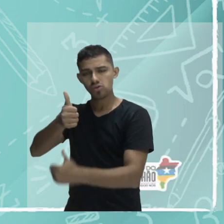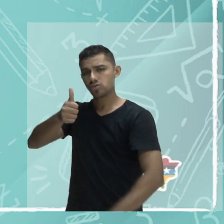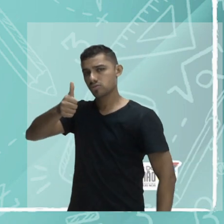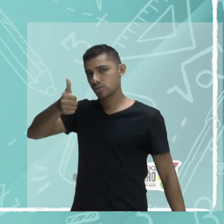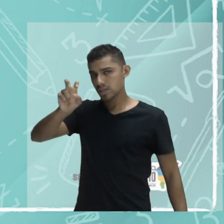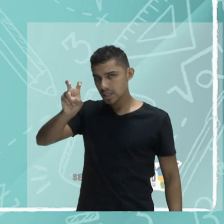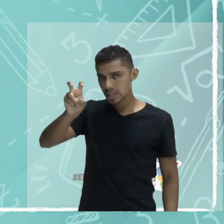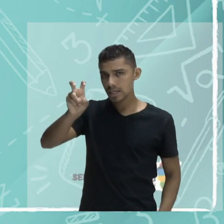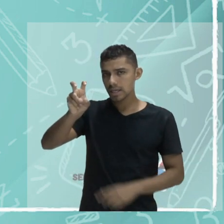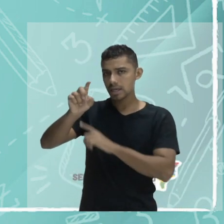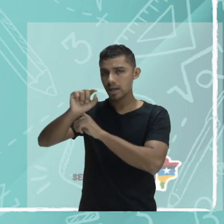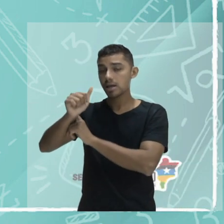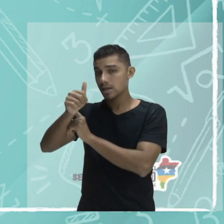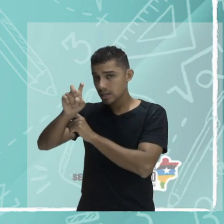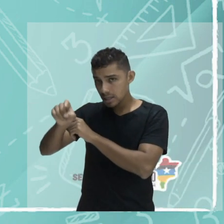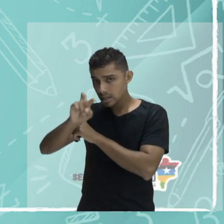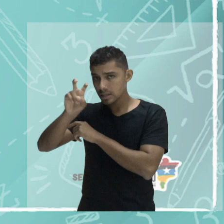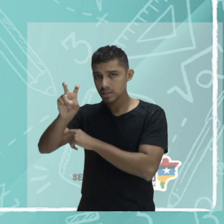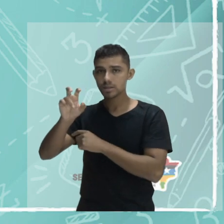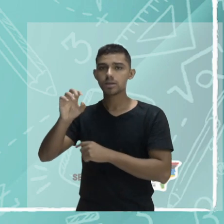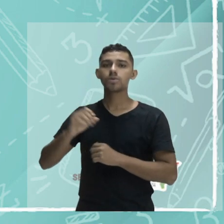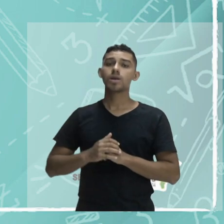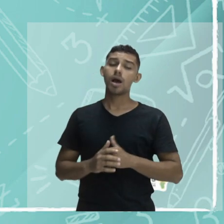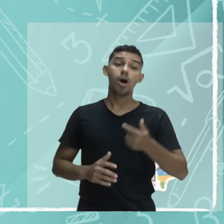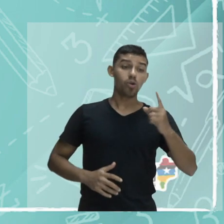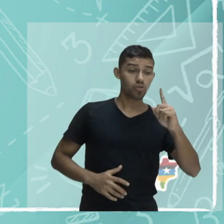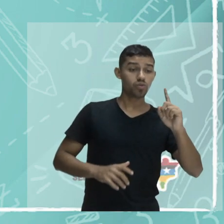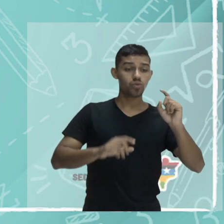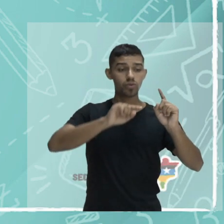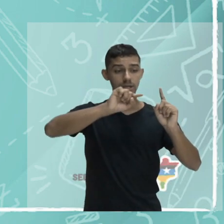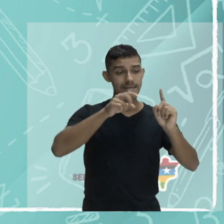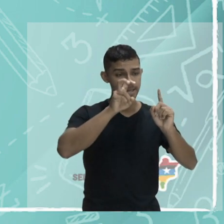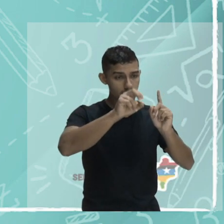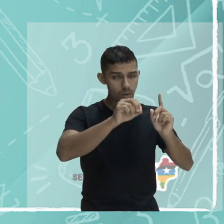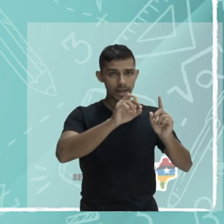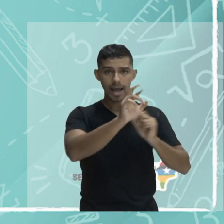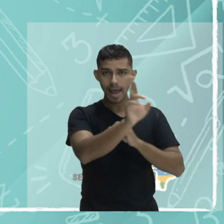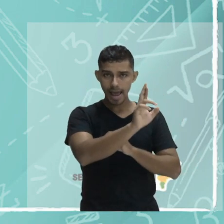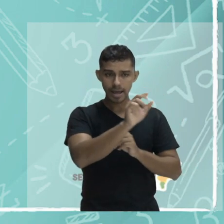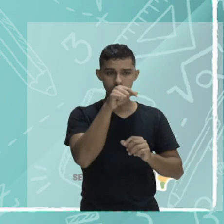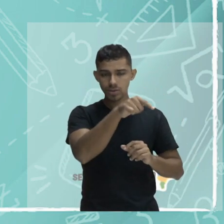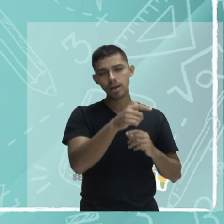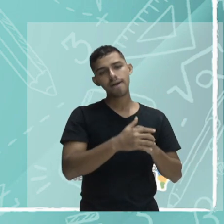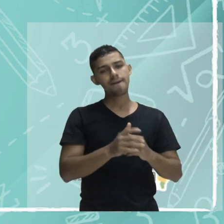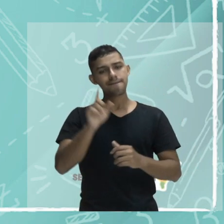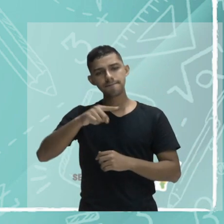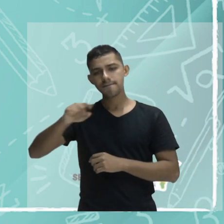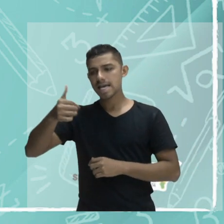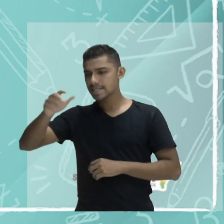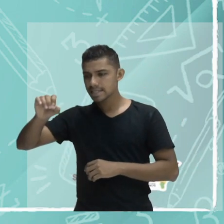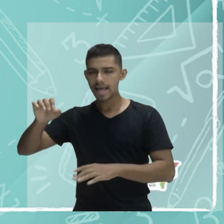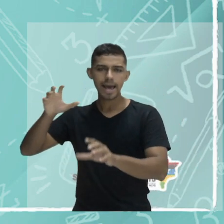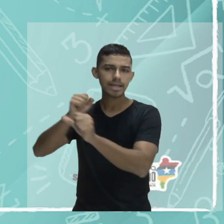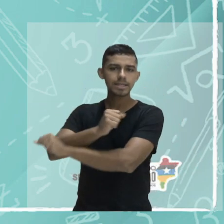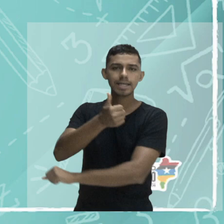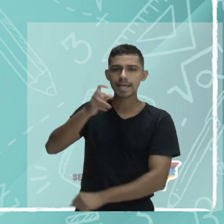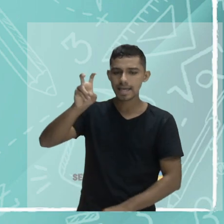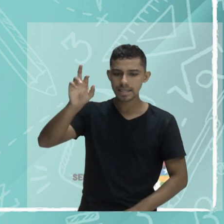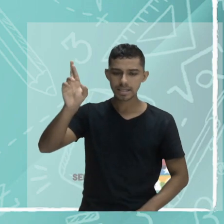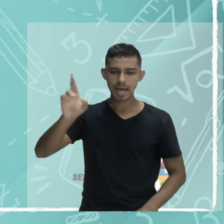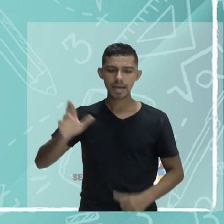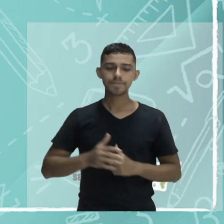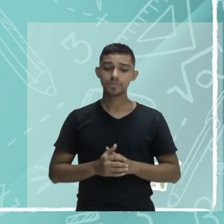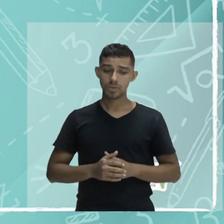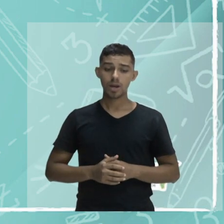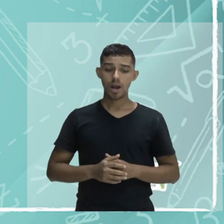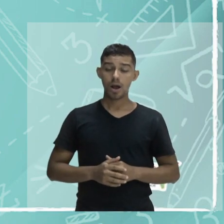10 pães vai pagar R$15, que é 1,50 vezes 10. O cara que comprou 15 pães vai pagar 1,50